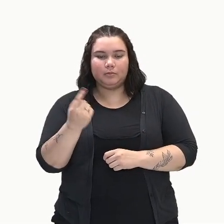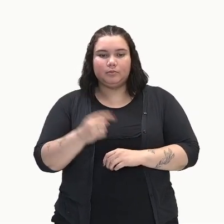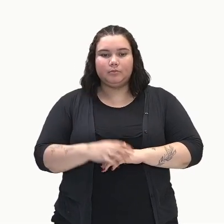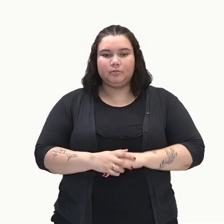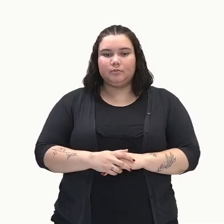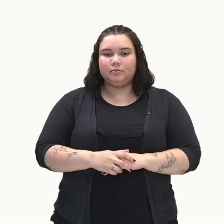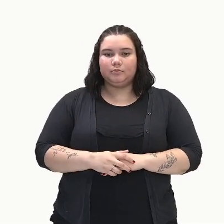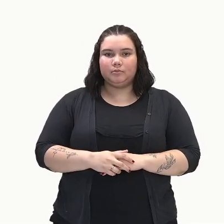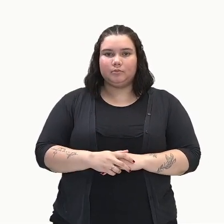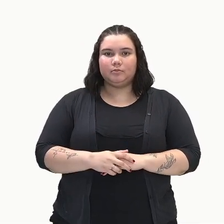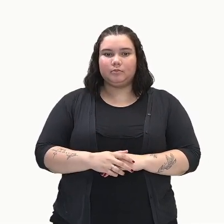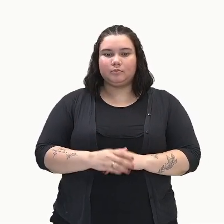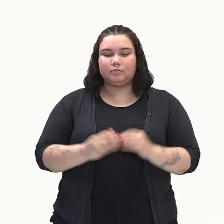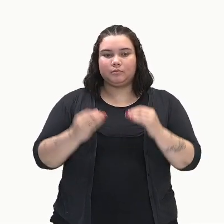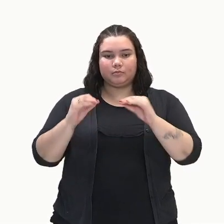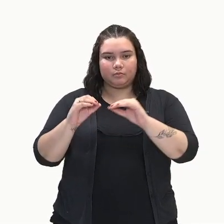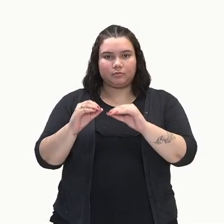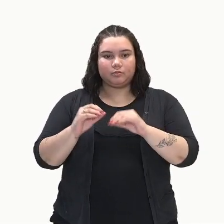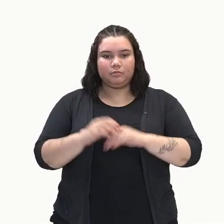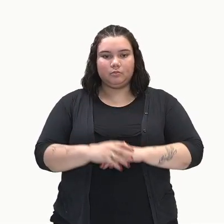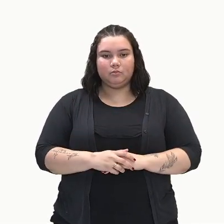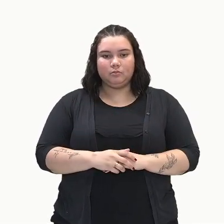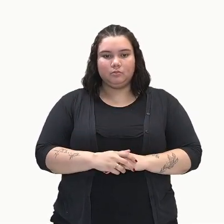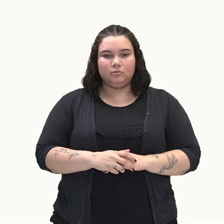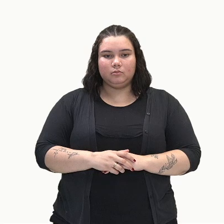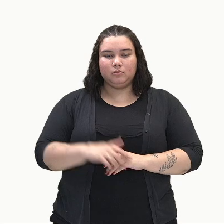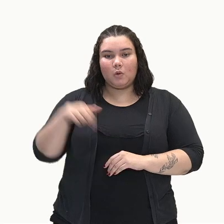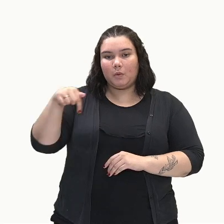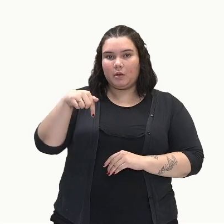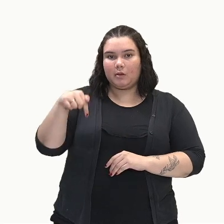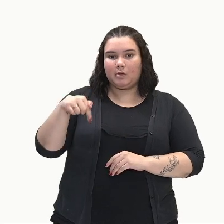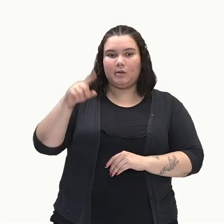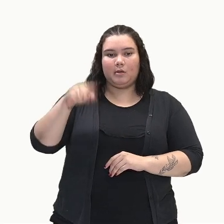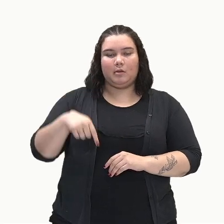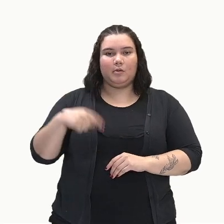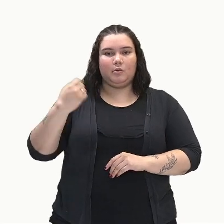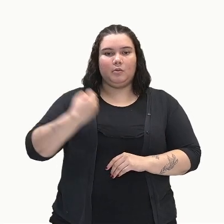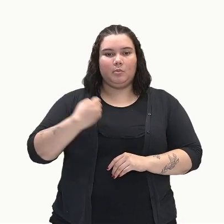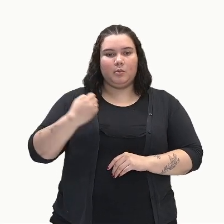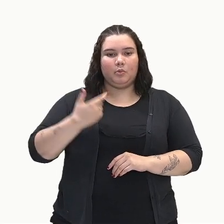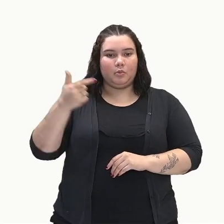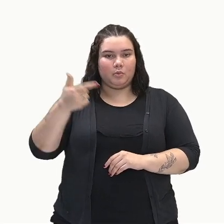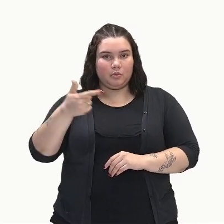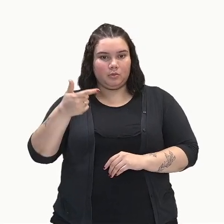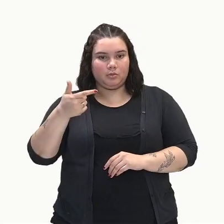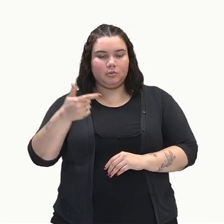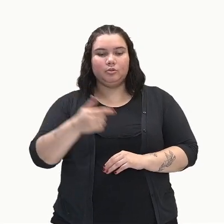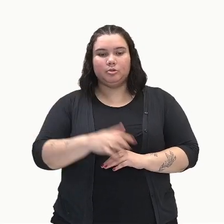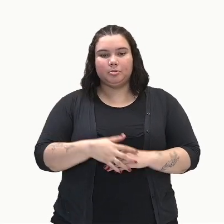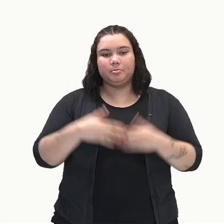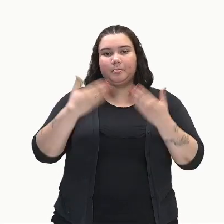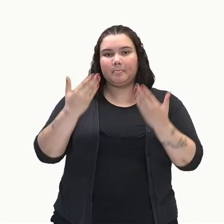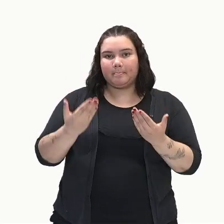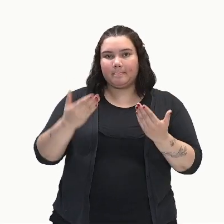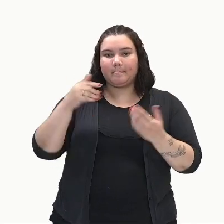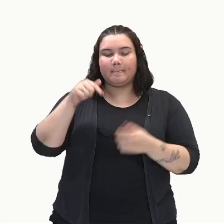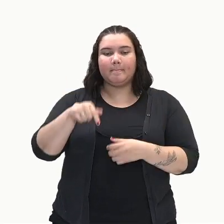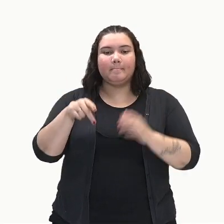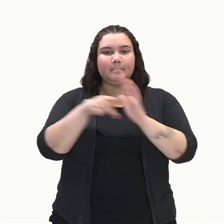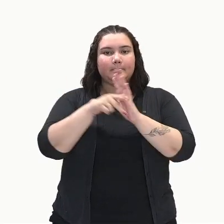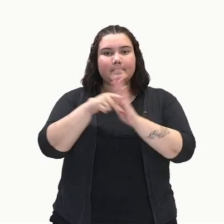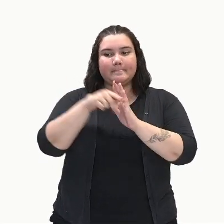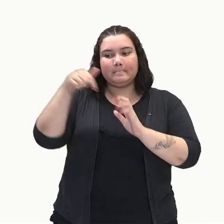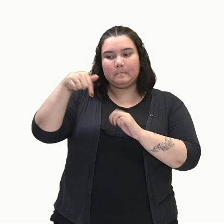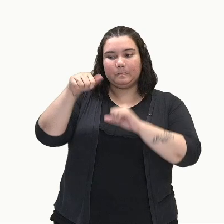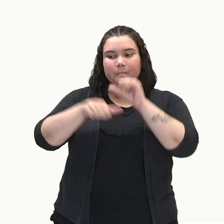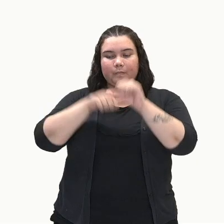de A1, vou escrever 1. Razão, nós já sabemos que é igual a 2, então no lugar de Q, vou substituir